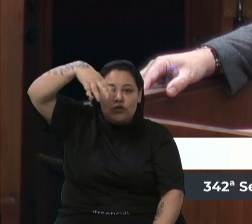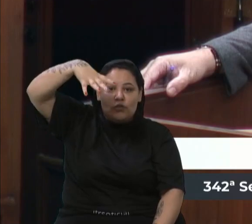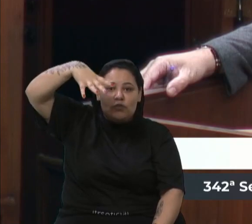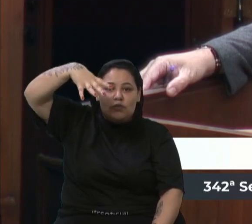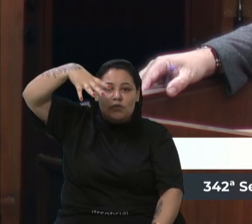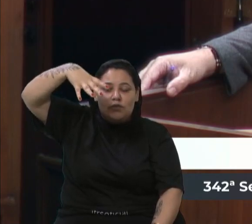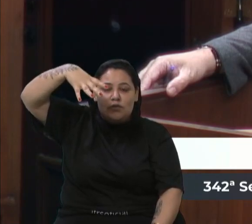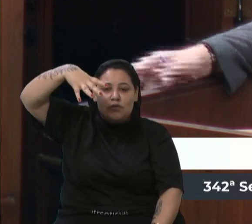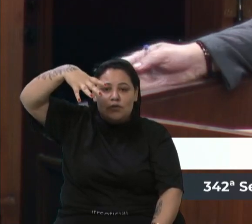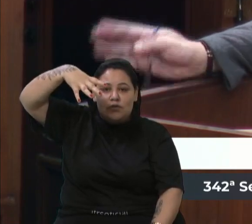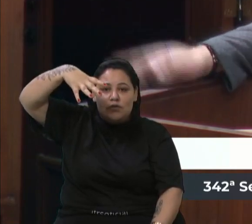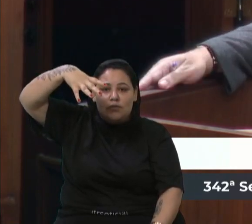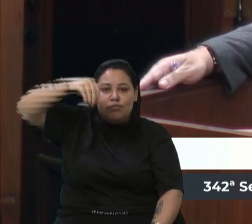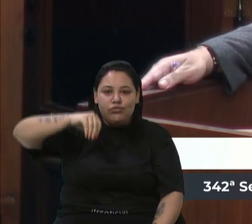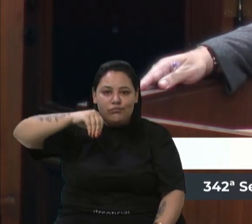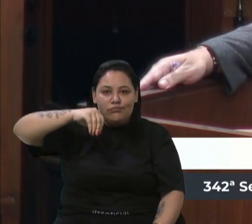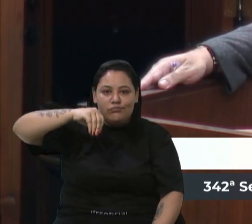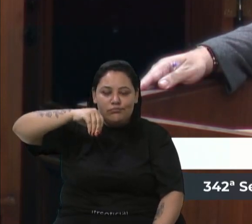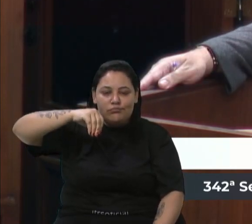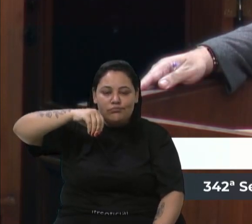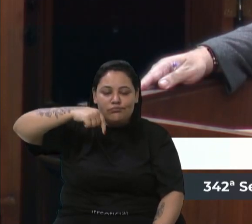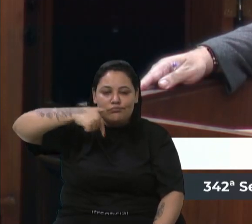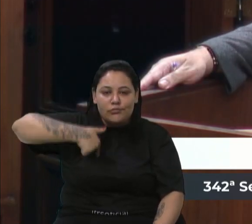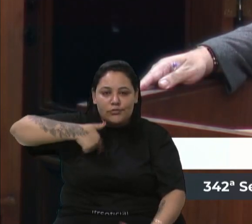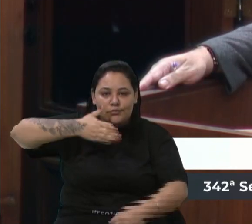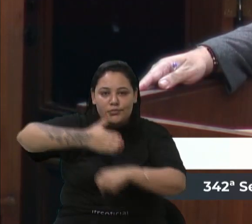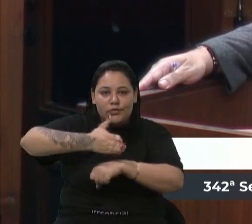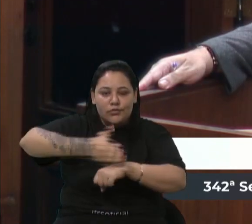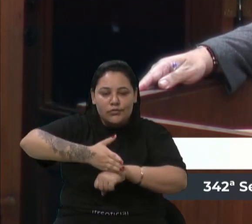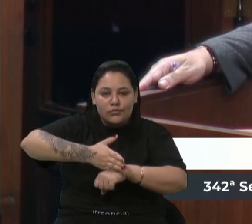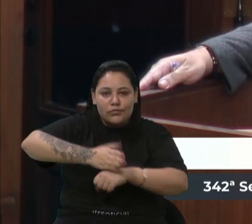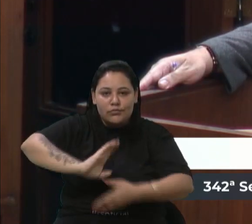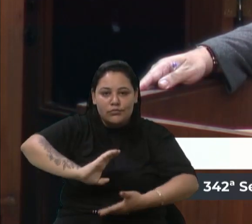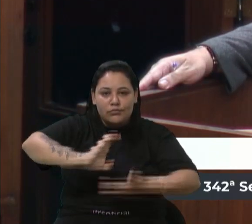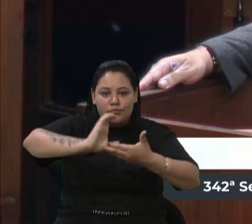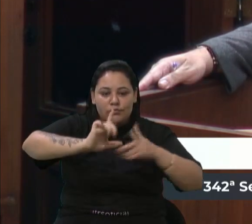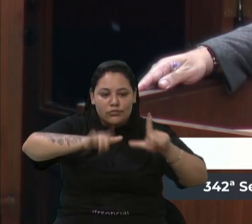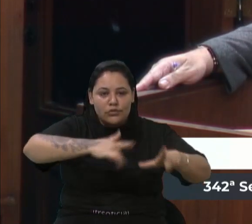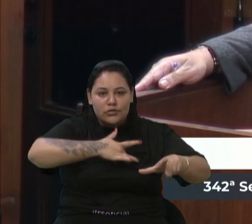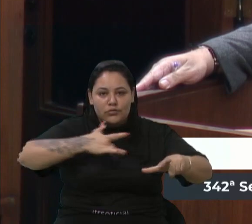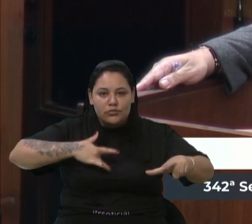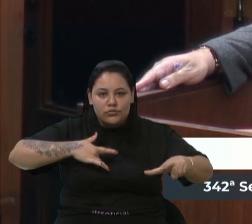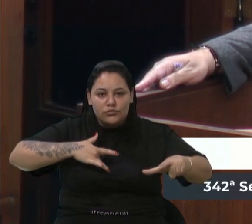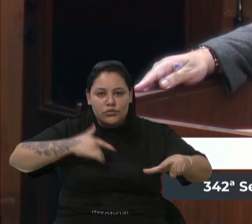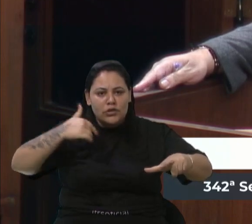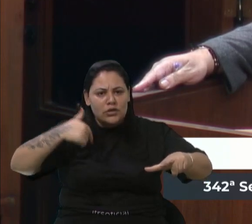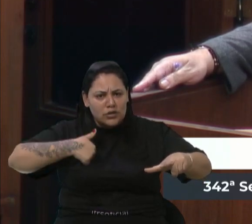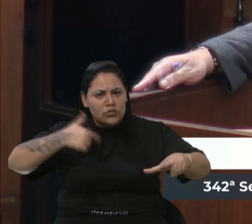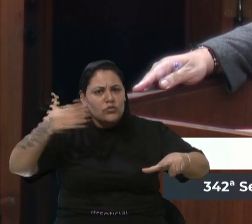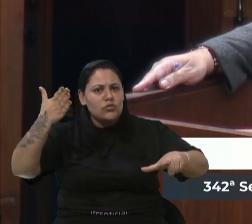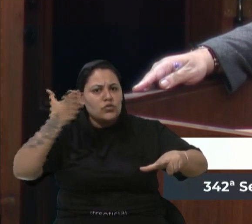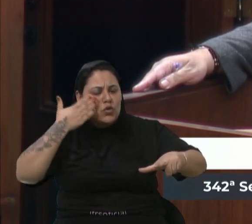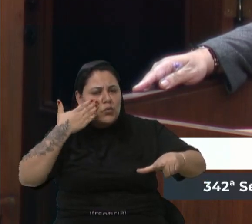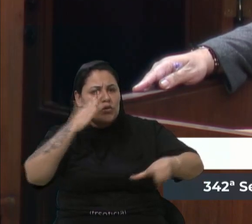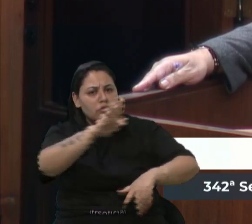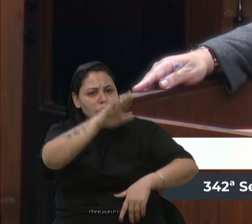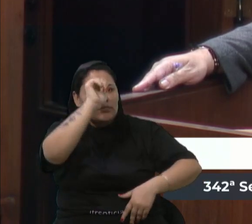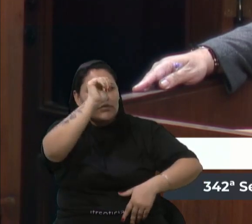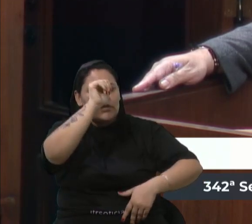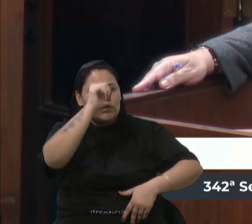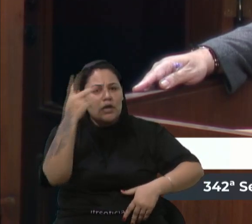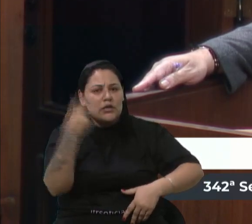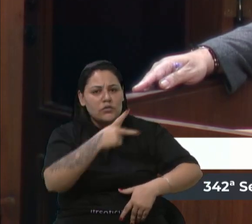queimadas. Eu era do Conselho Local de Saúde e, no primeiro momento que eu soube disso, acionei a vice-prefeita Paula